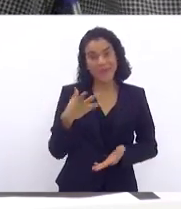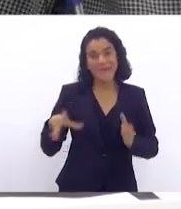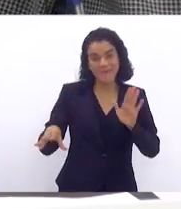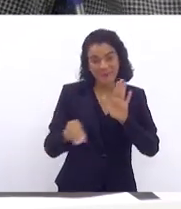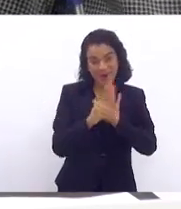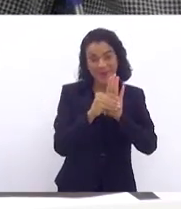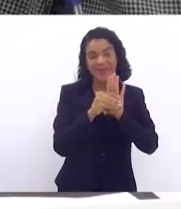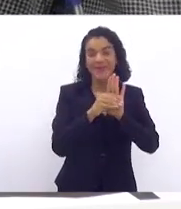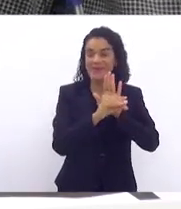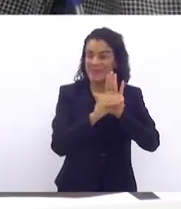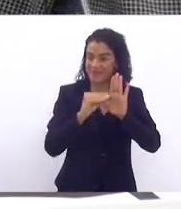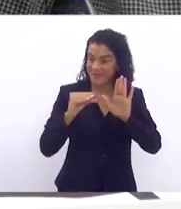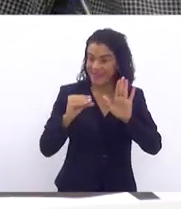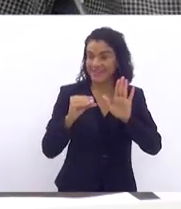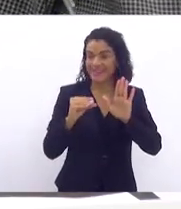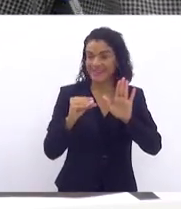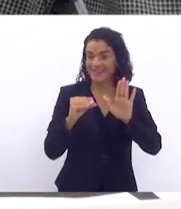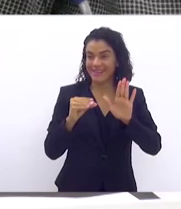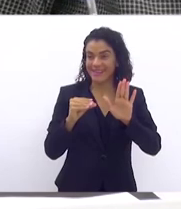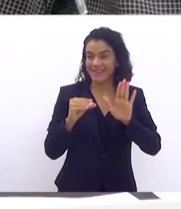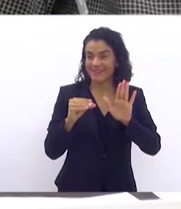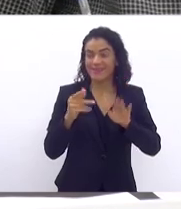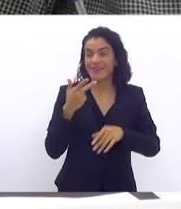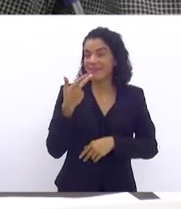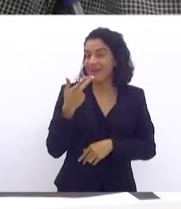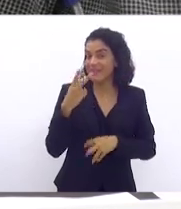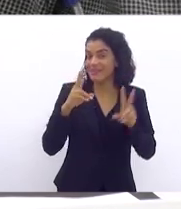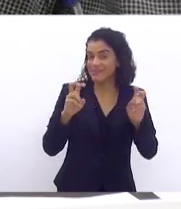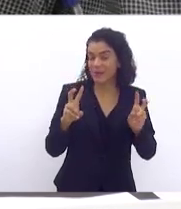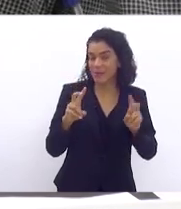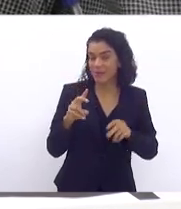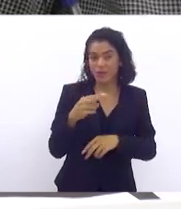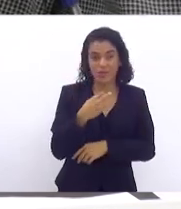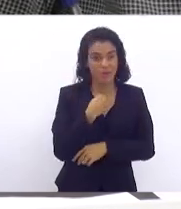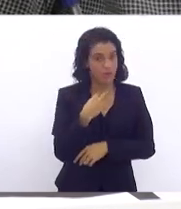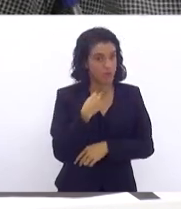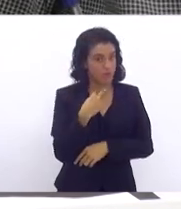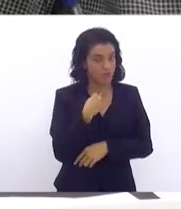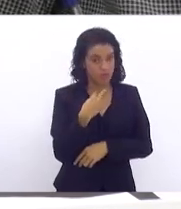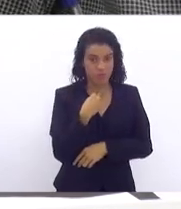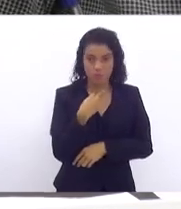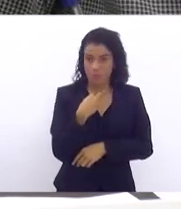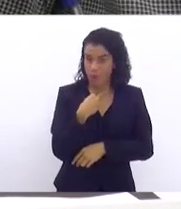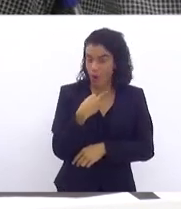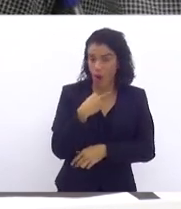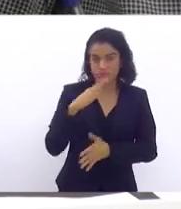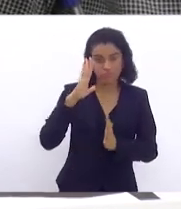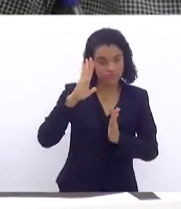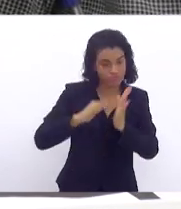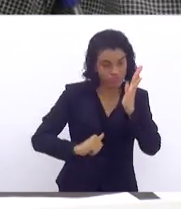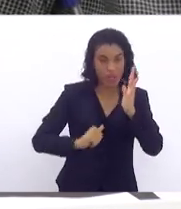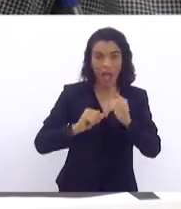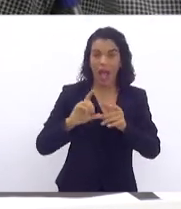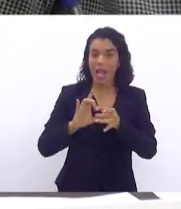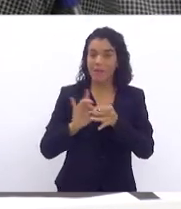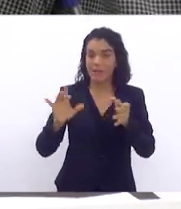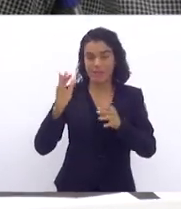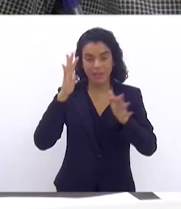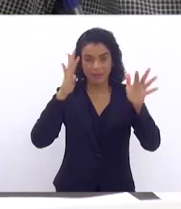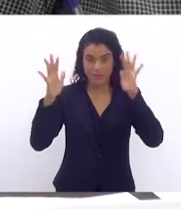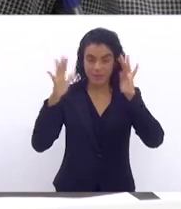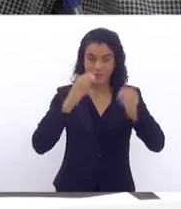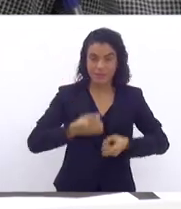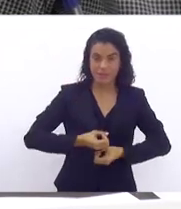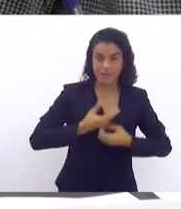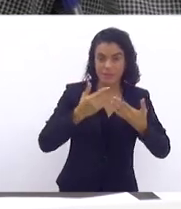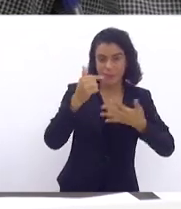emenda que diz que não pode haver, não pode ser tolhida a liberdade de pensamento,